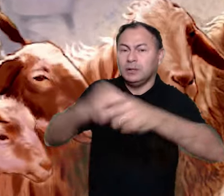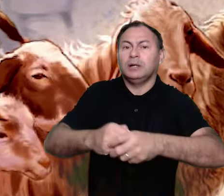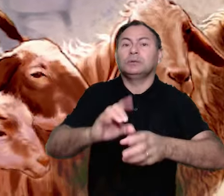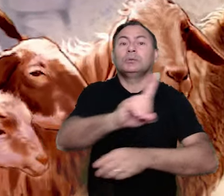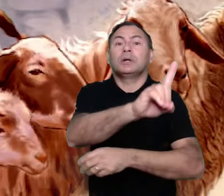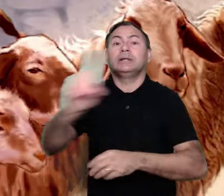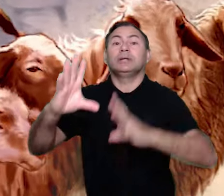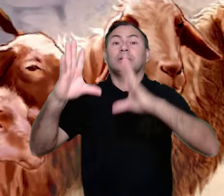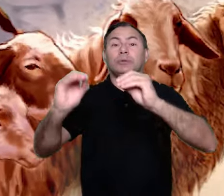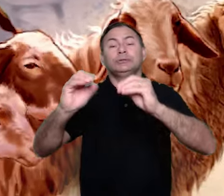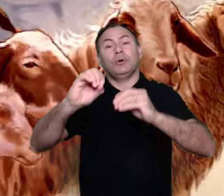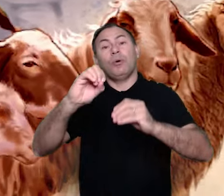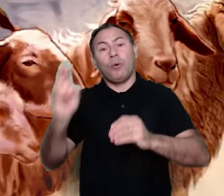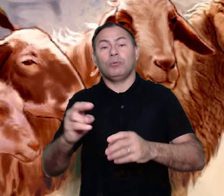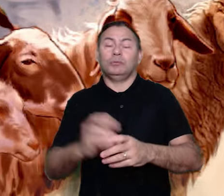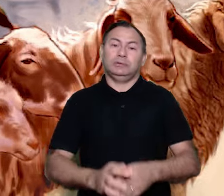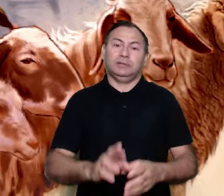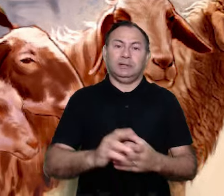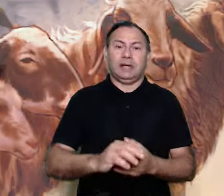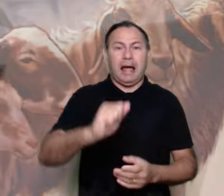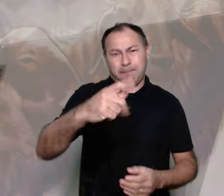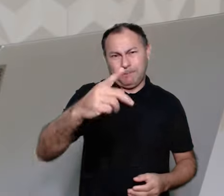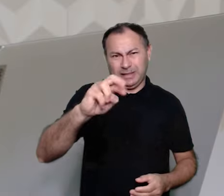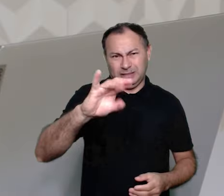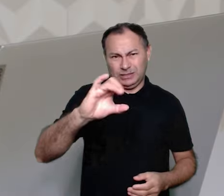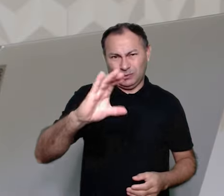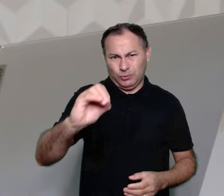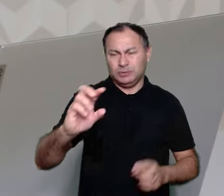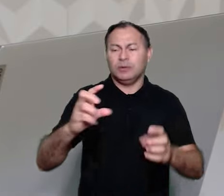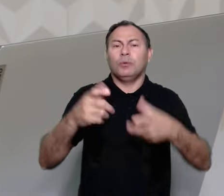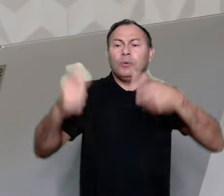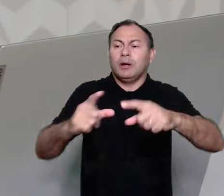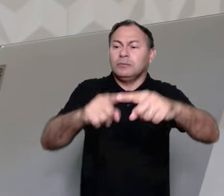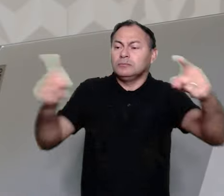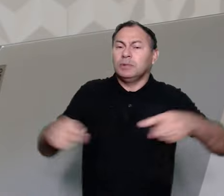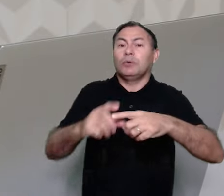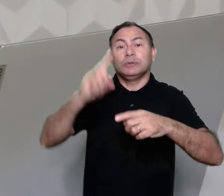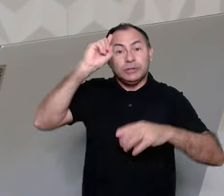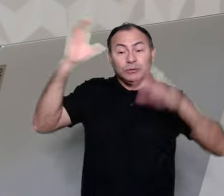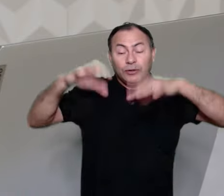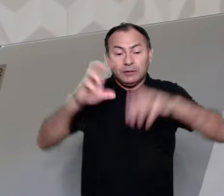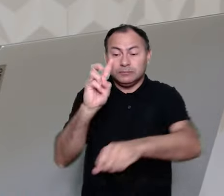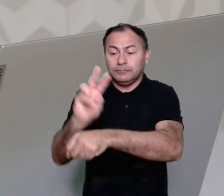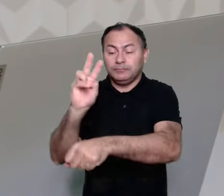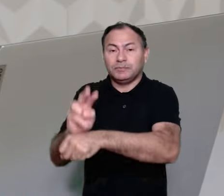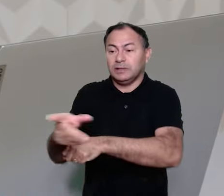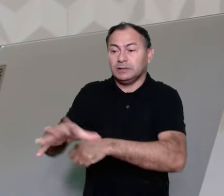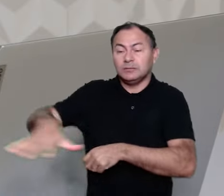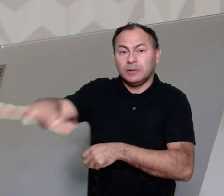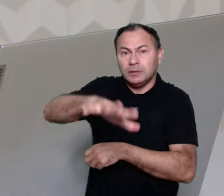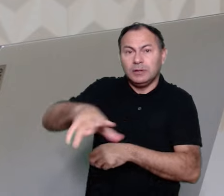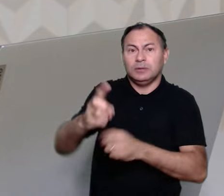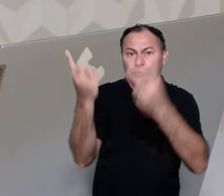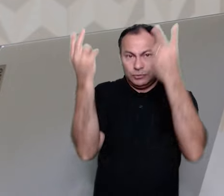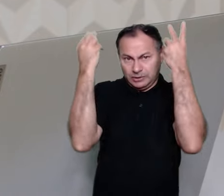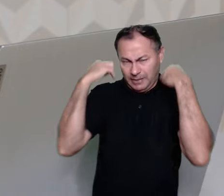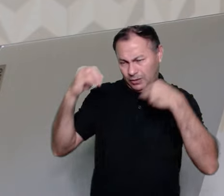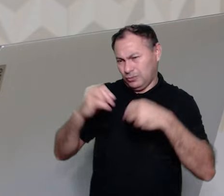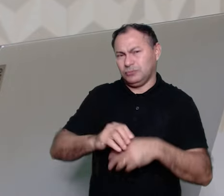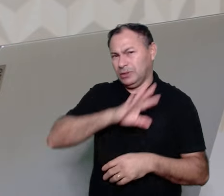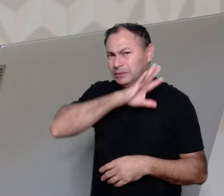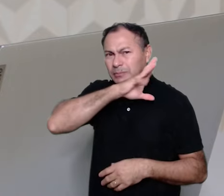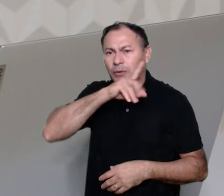ovelhas durante a noite ou então durante os dias chuvosos, né? Para proteger o